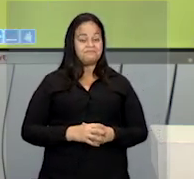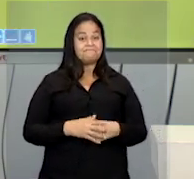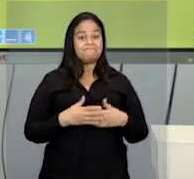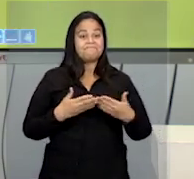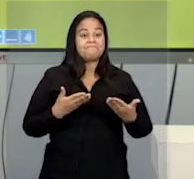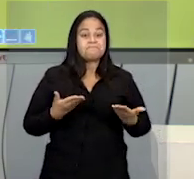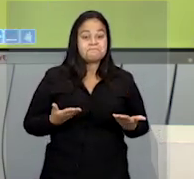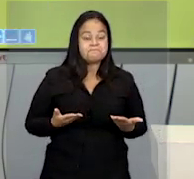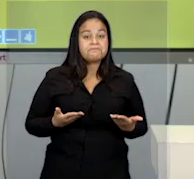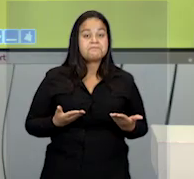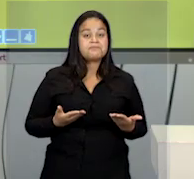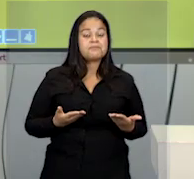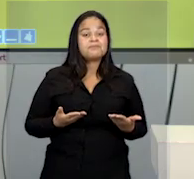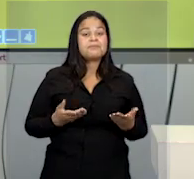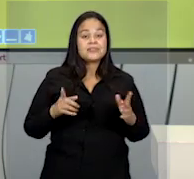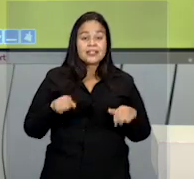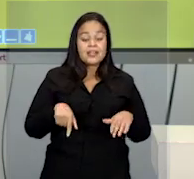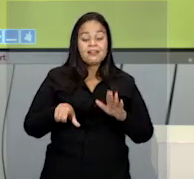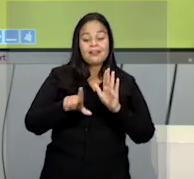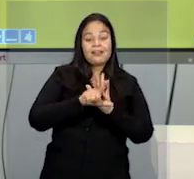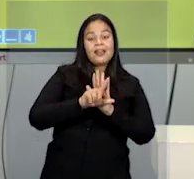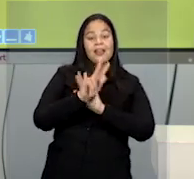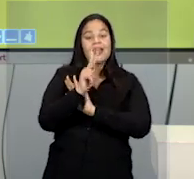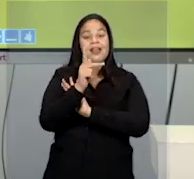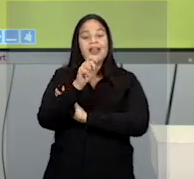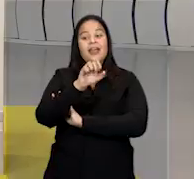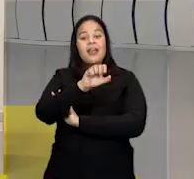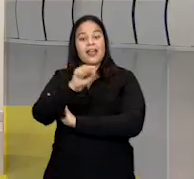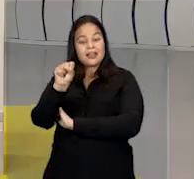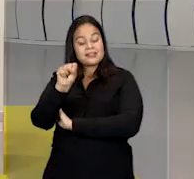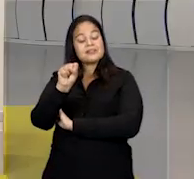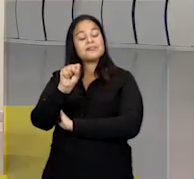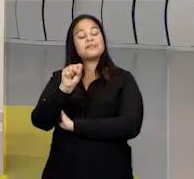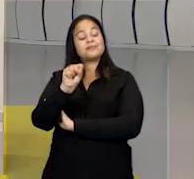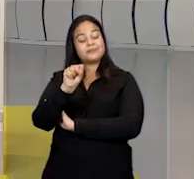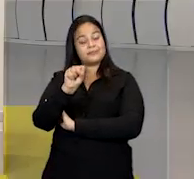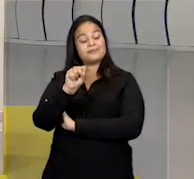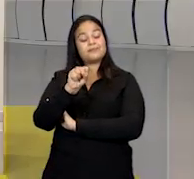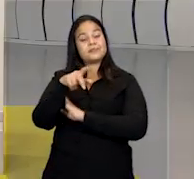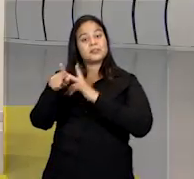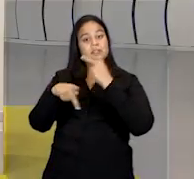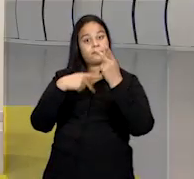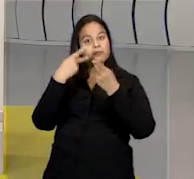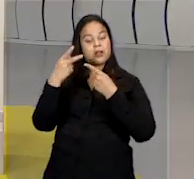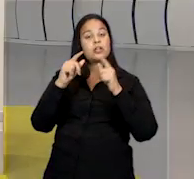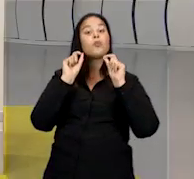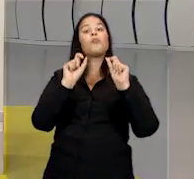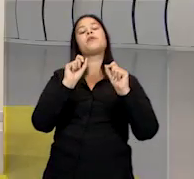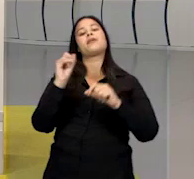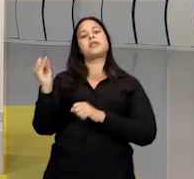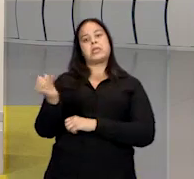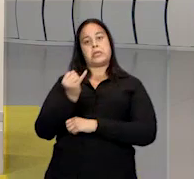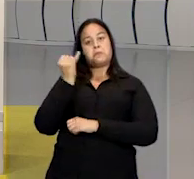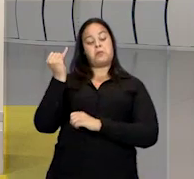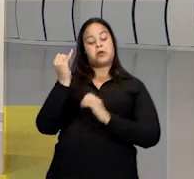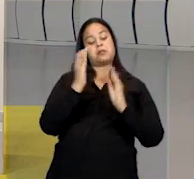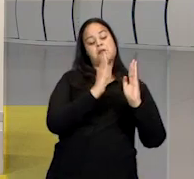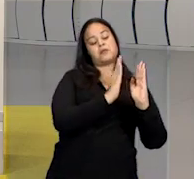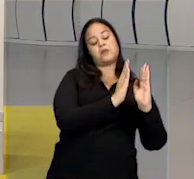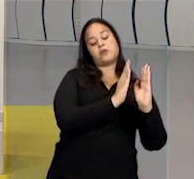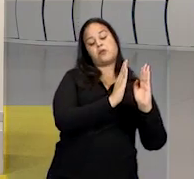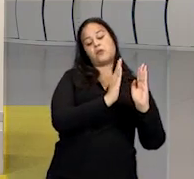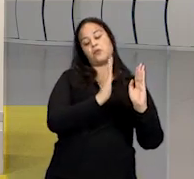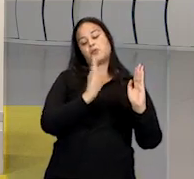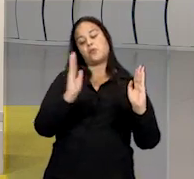Então, é isso que é a nossa lei de Hertz. É isso que a lei fala. Importa o estado inicial e